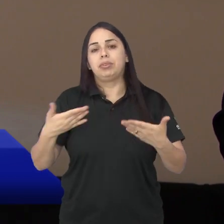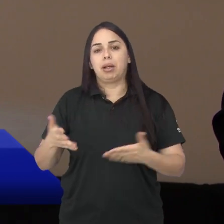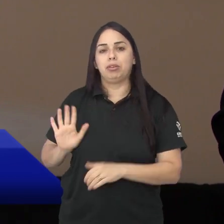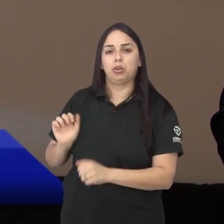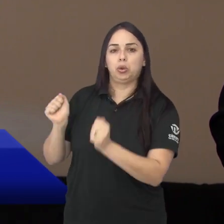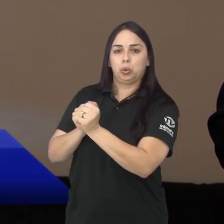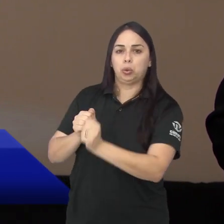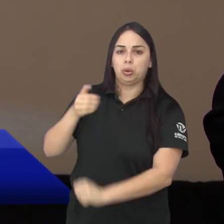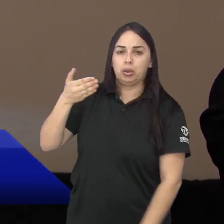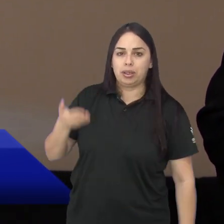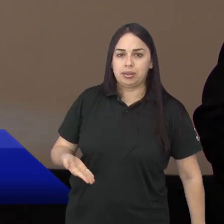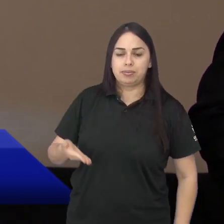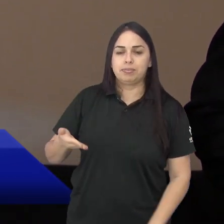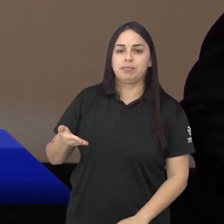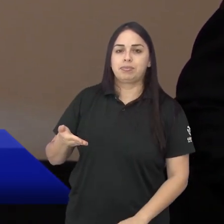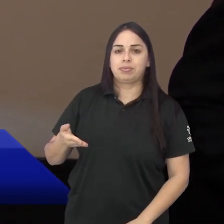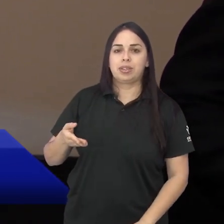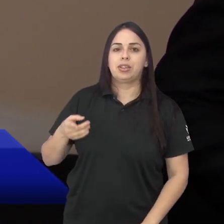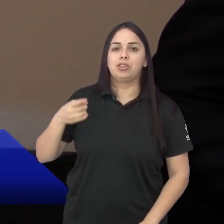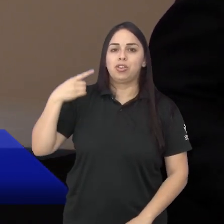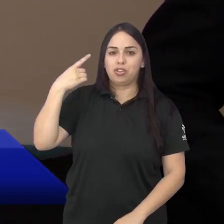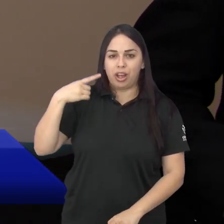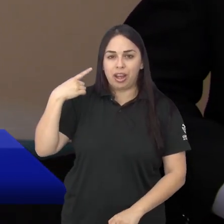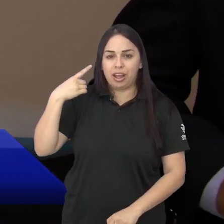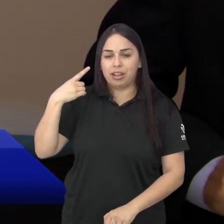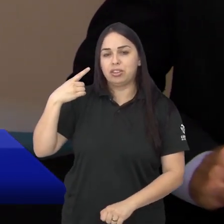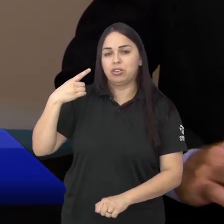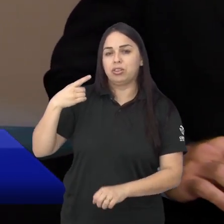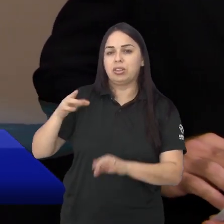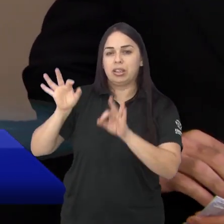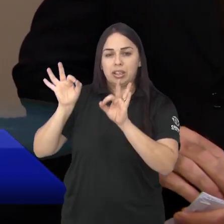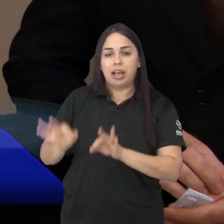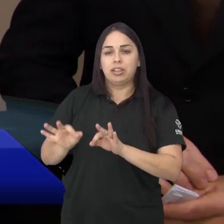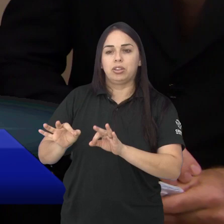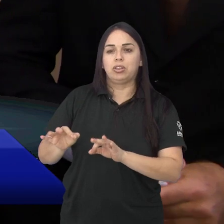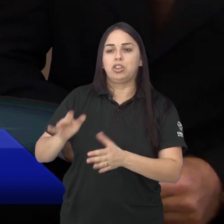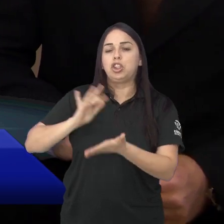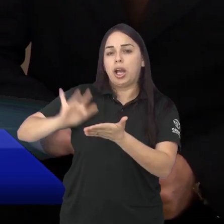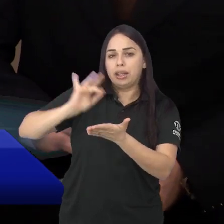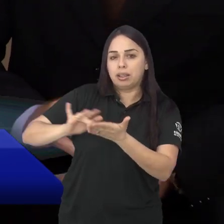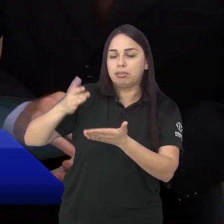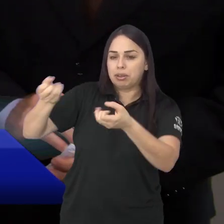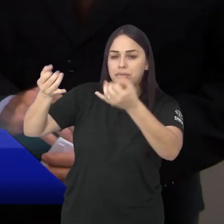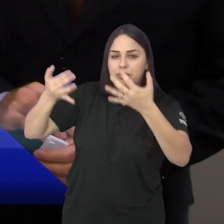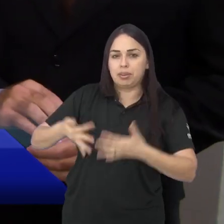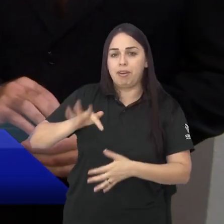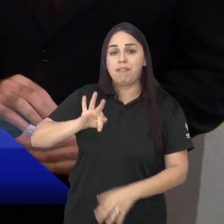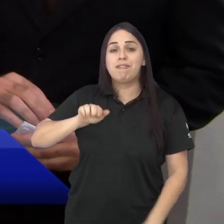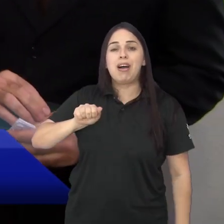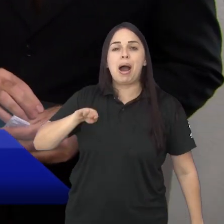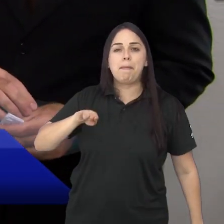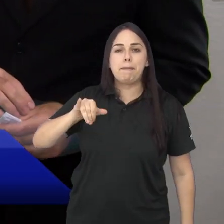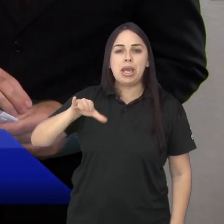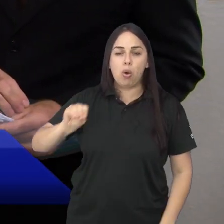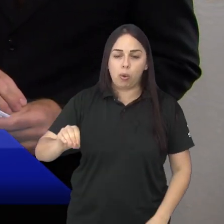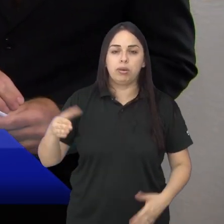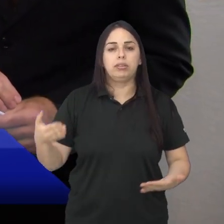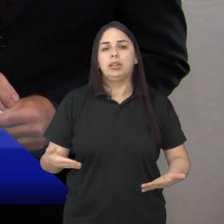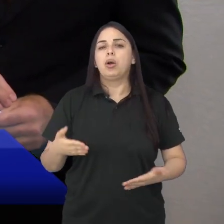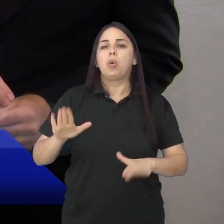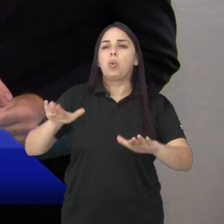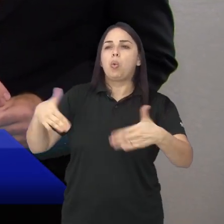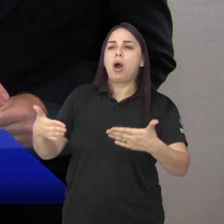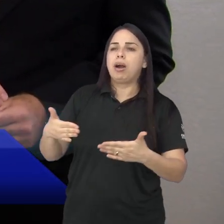isso, eu tô aqui com o especialista em Direito Digital, Fábio dos Santos, que vai contar tudinho pra gente. Fábio, conta então pra gente, né, quais são